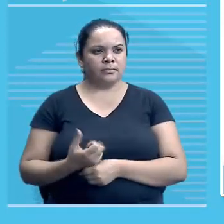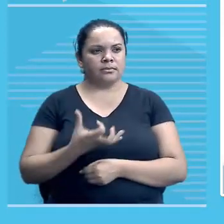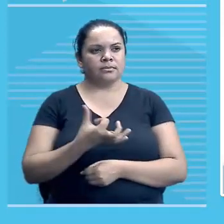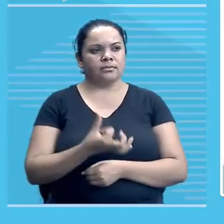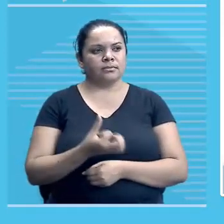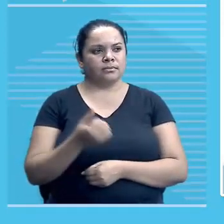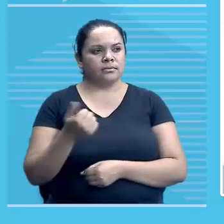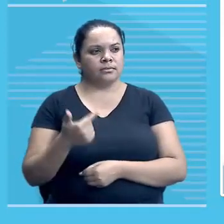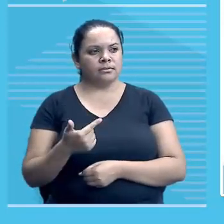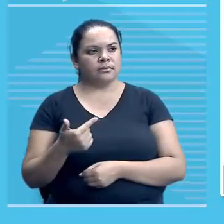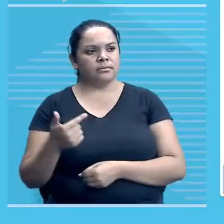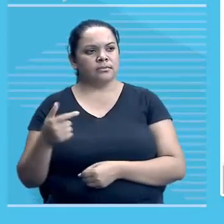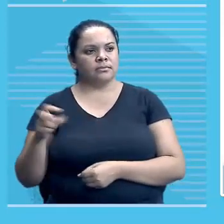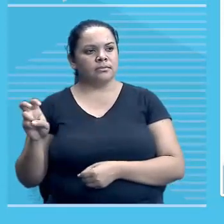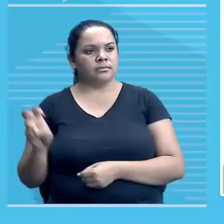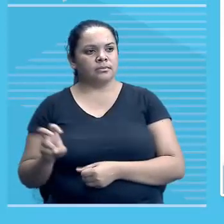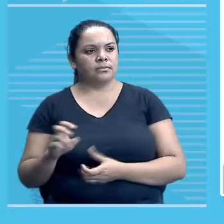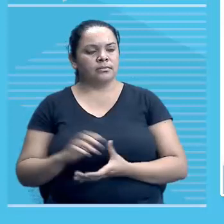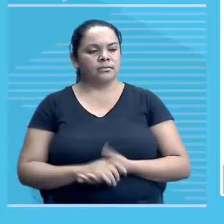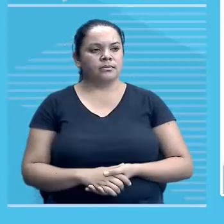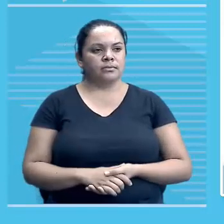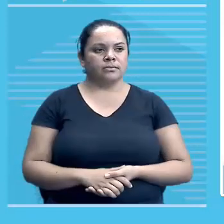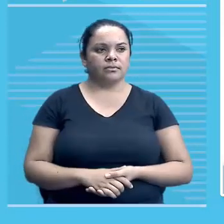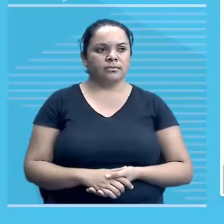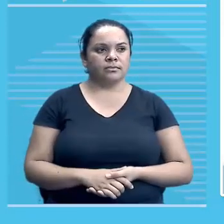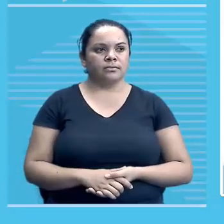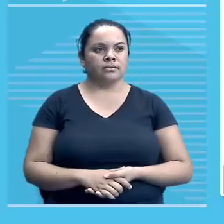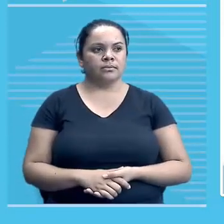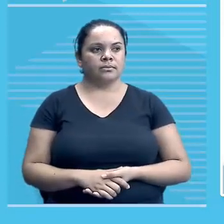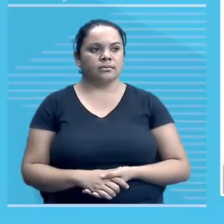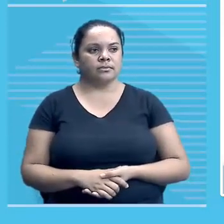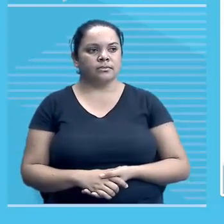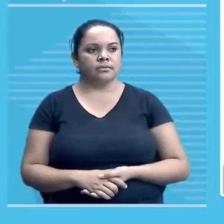625. Então, quer dizer o quê? X é igual a